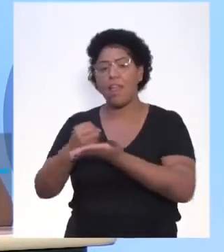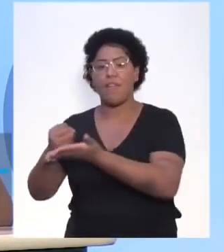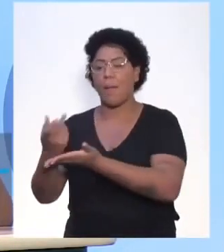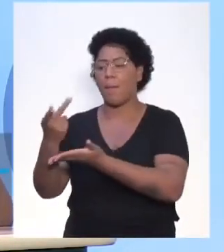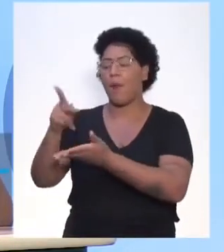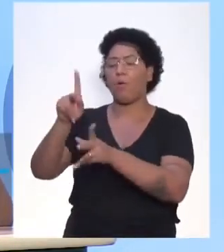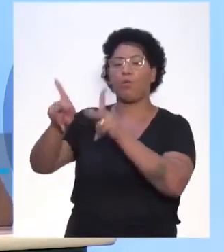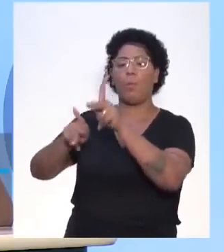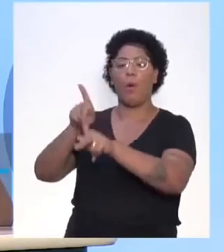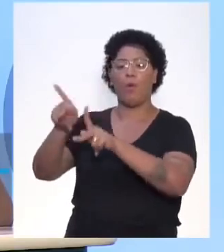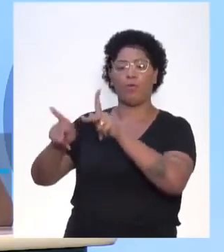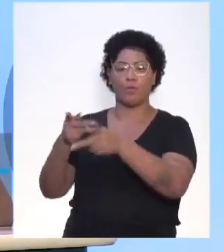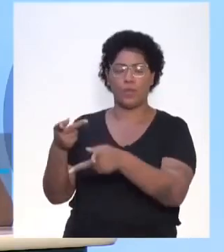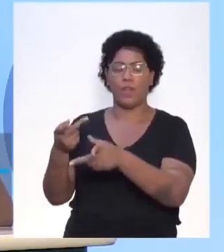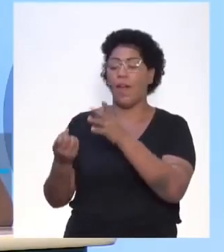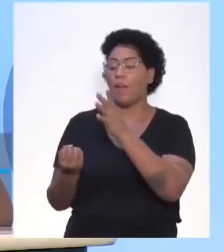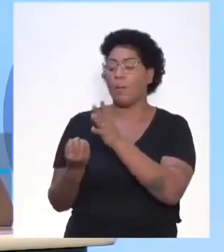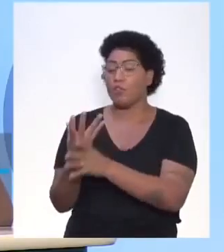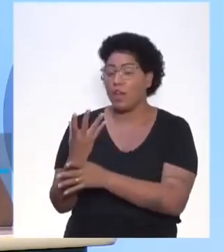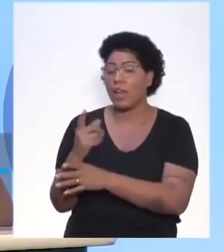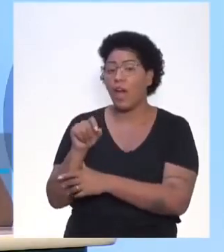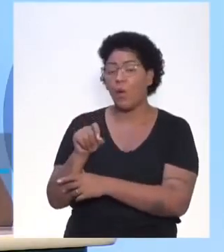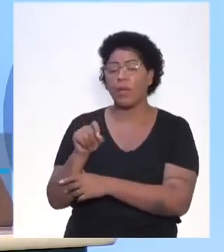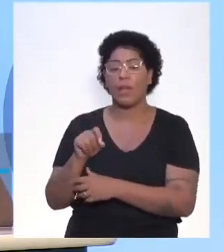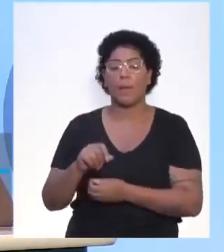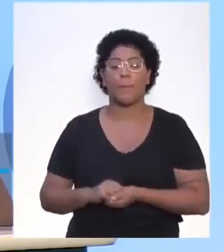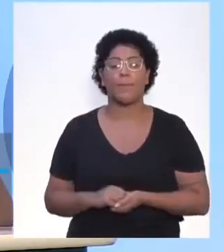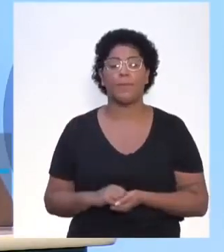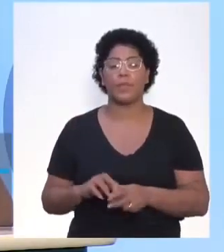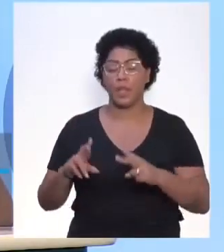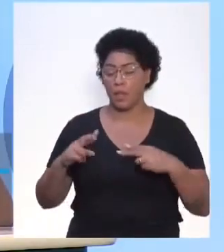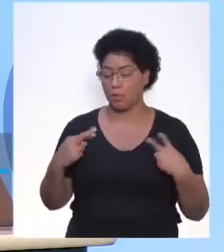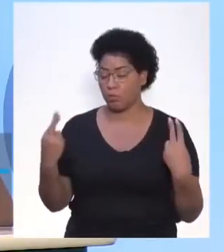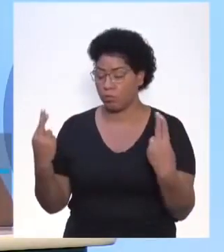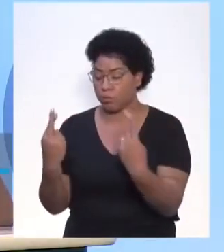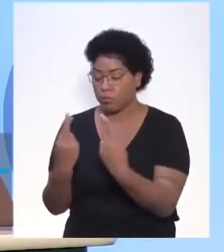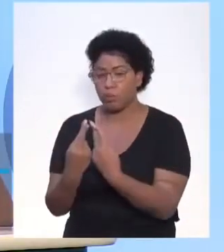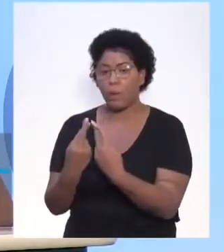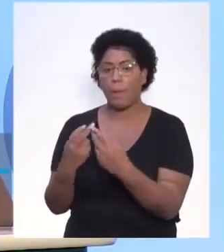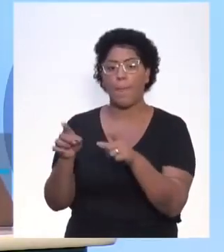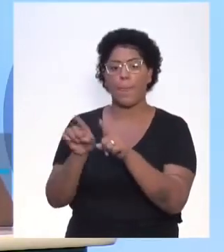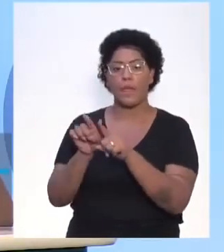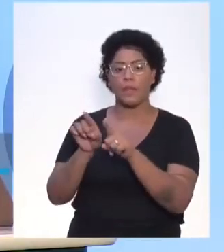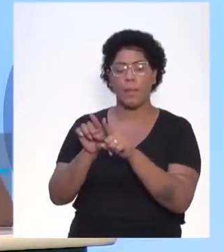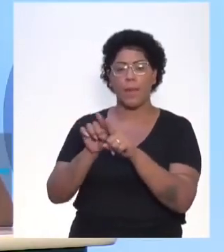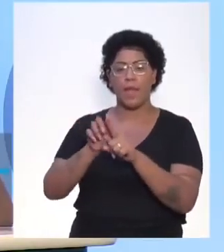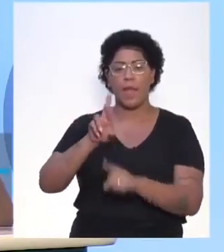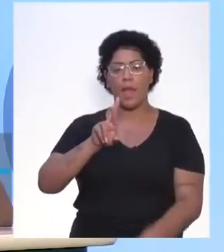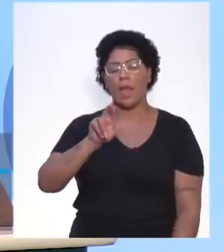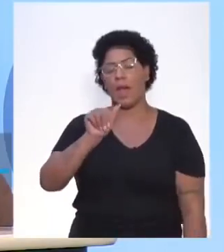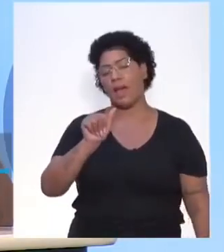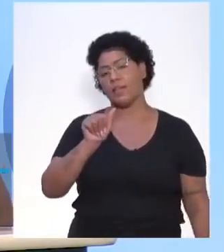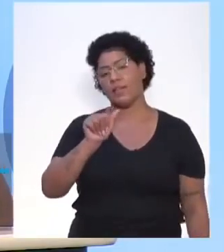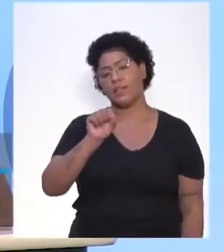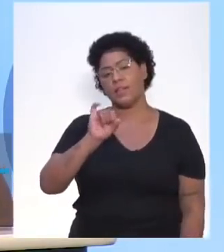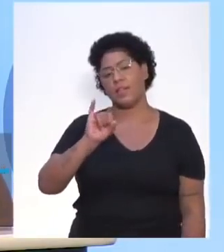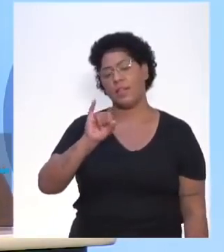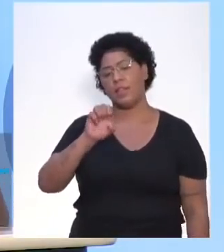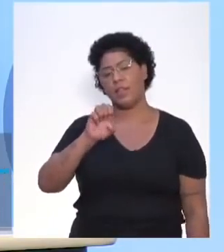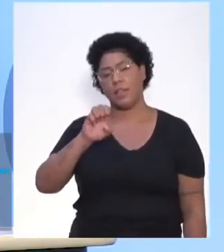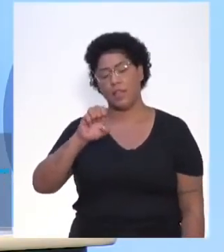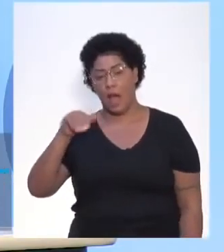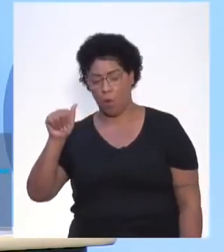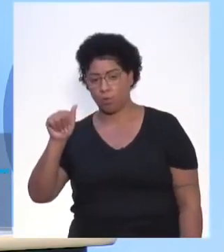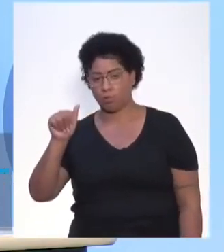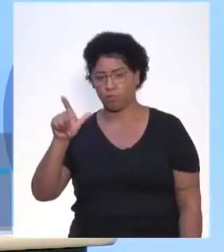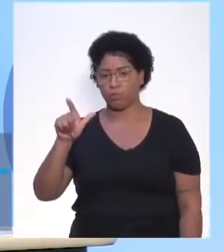essas justificativas ideológicas e também as teorias raciais, que iam ratificar essa ideia de povos superiores